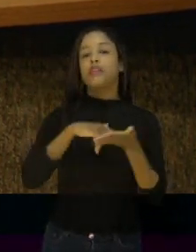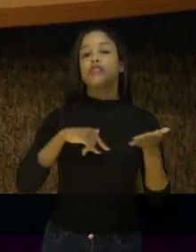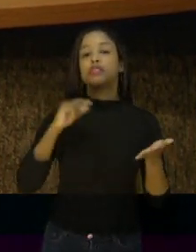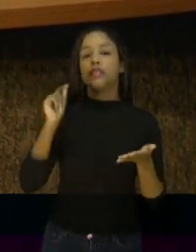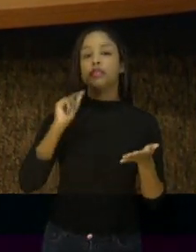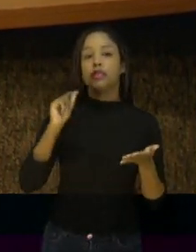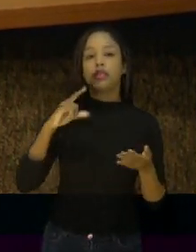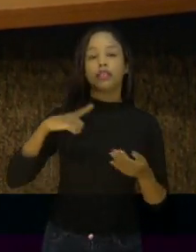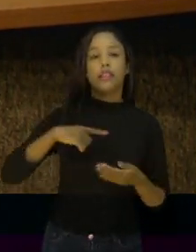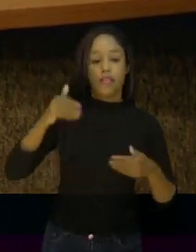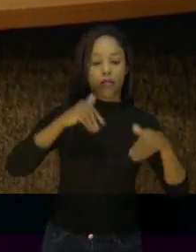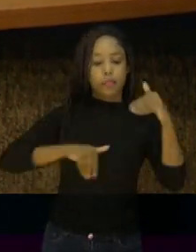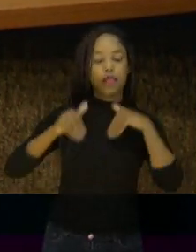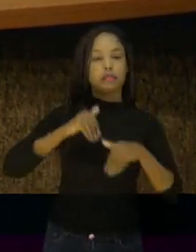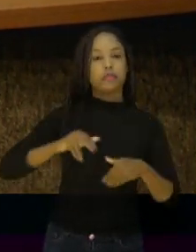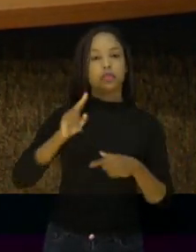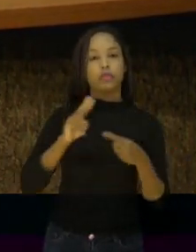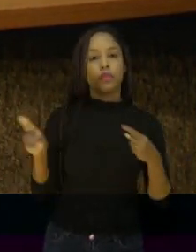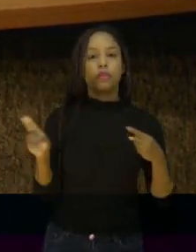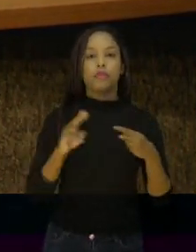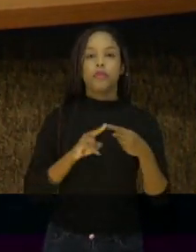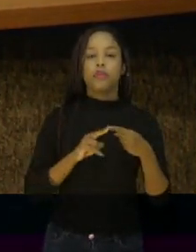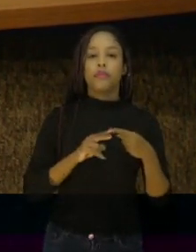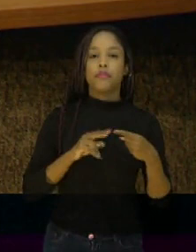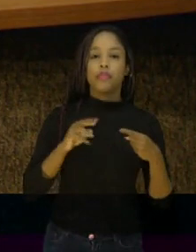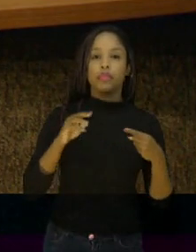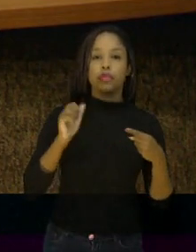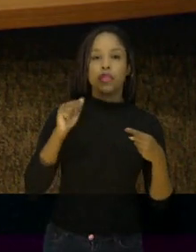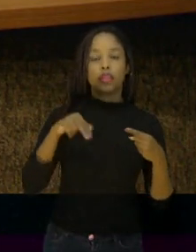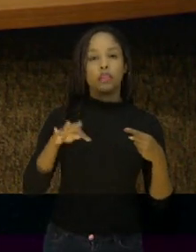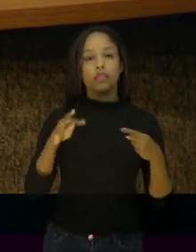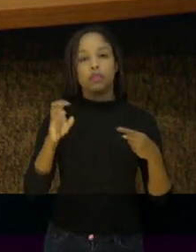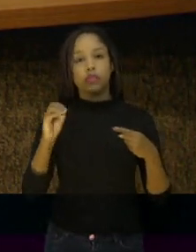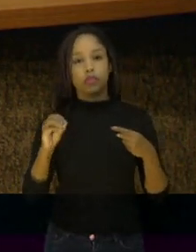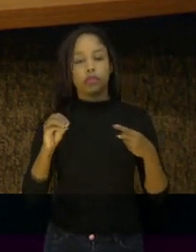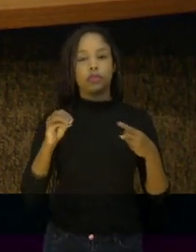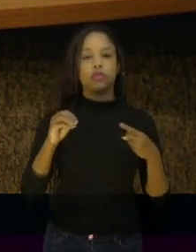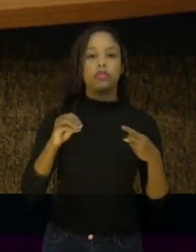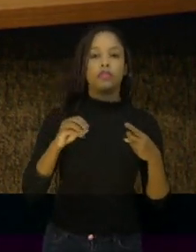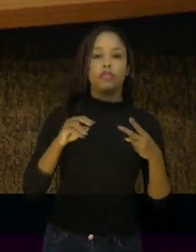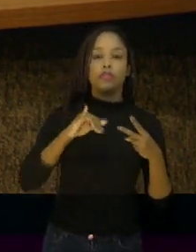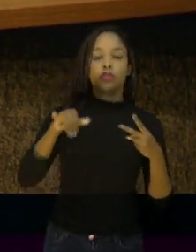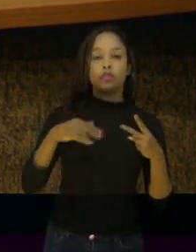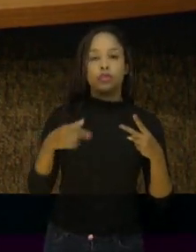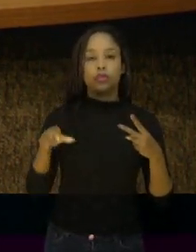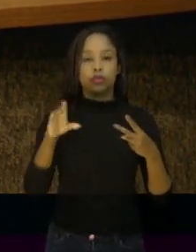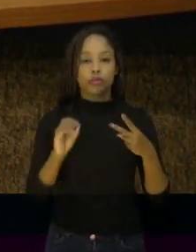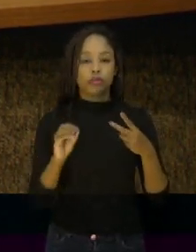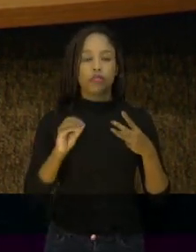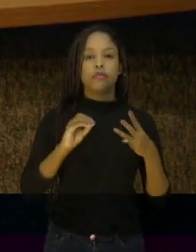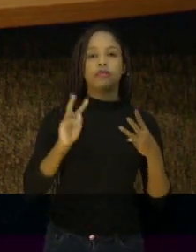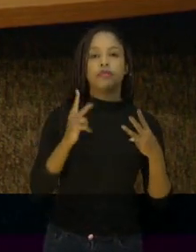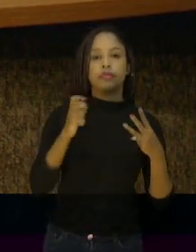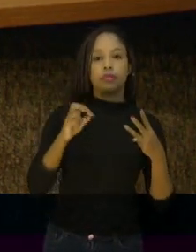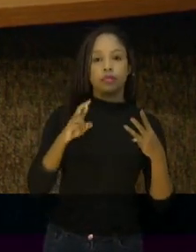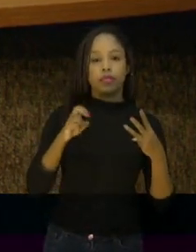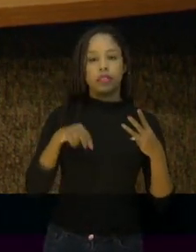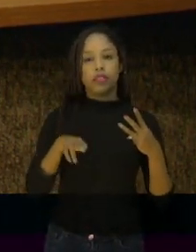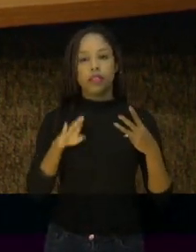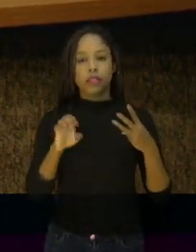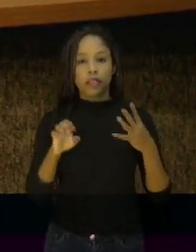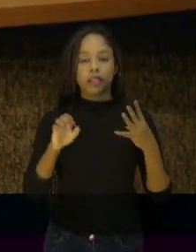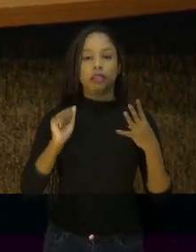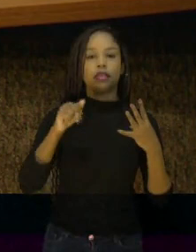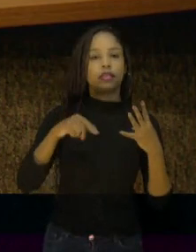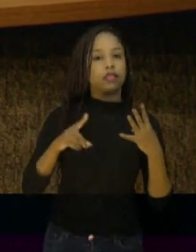decisiva a participação de nomes como Sargento Mor, Antônio Dias Cardoso, João Fernandes Vieira, Henrique Dias, André Vidal